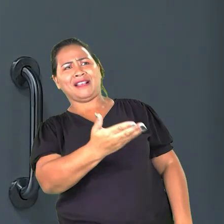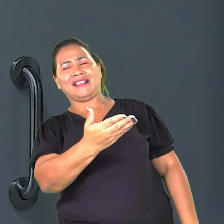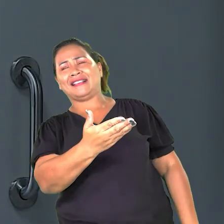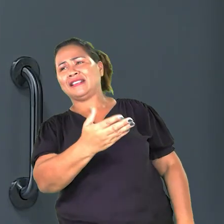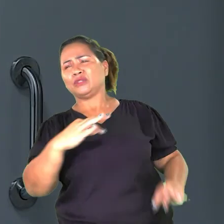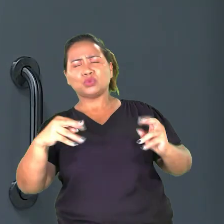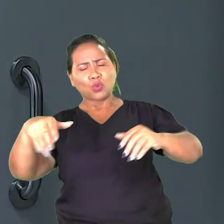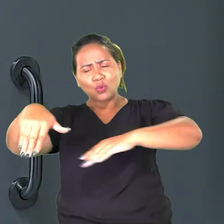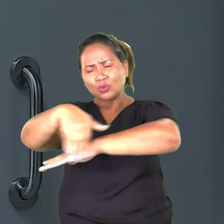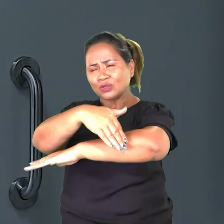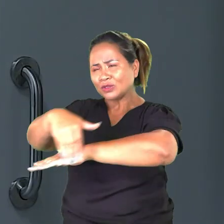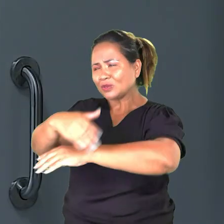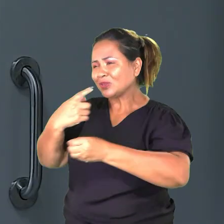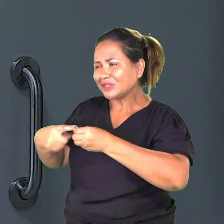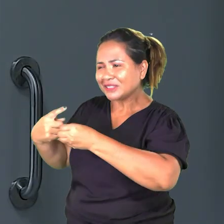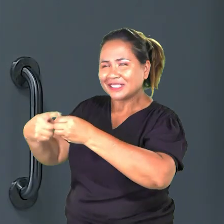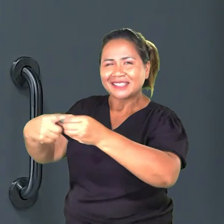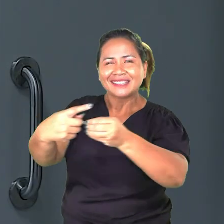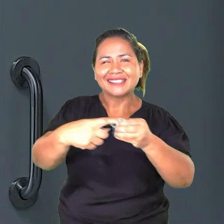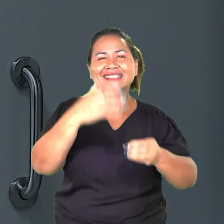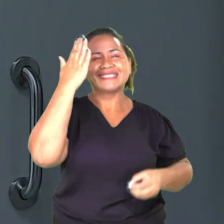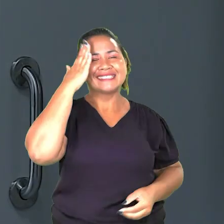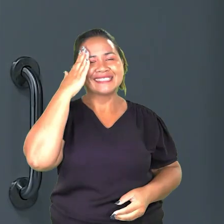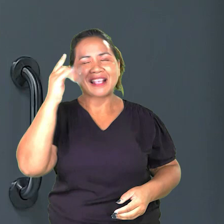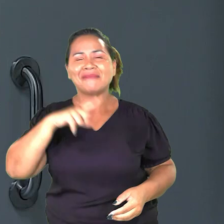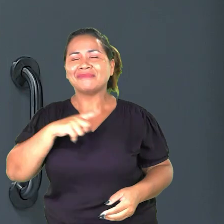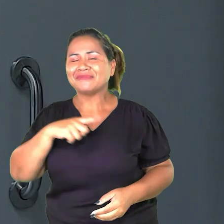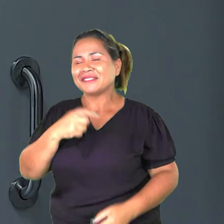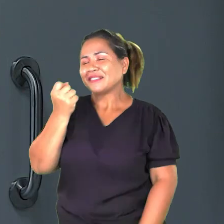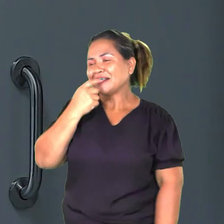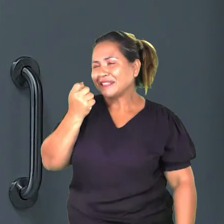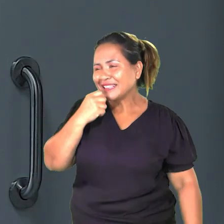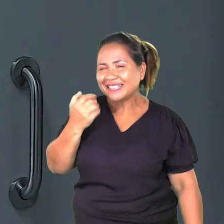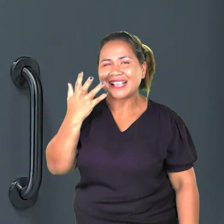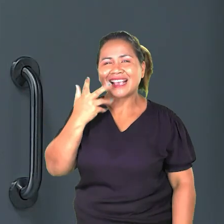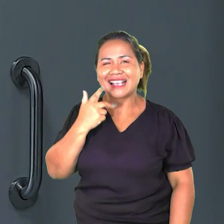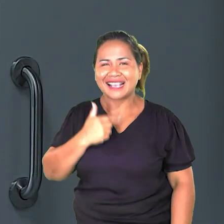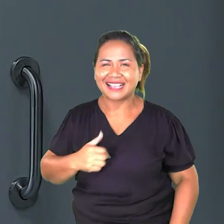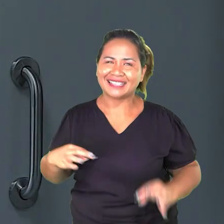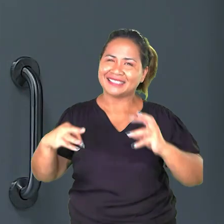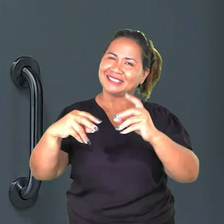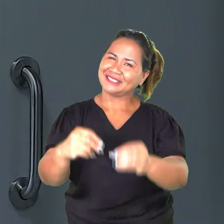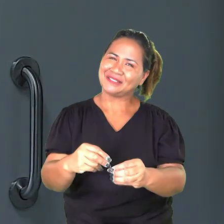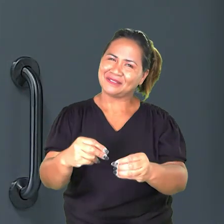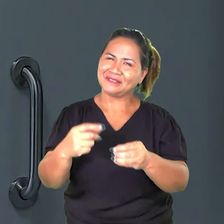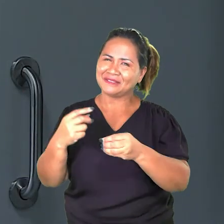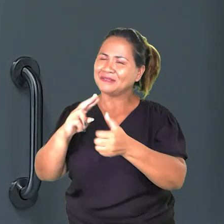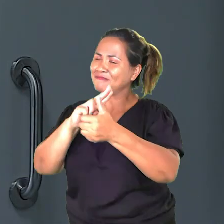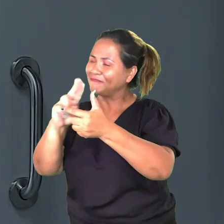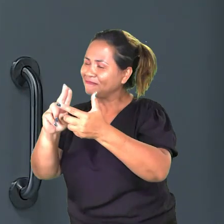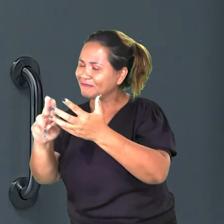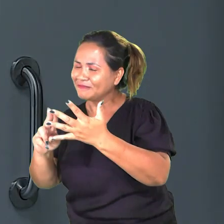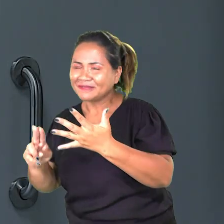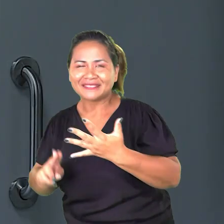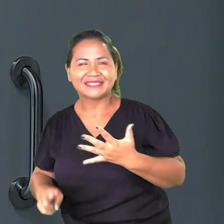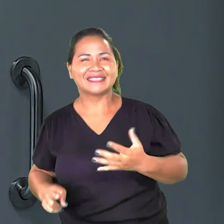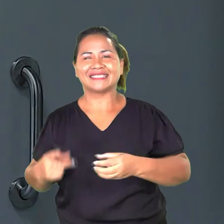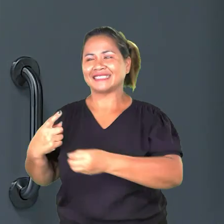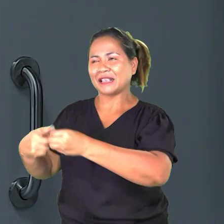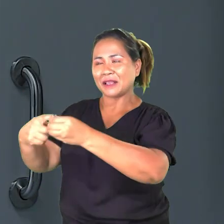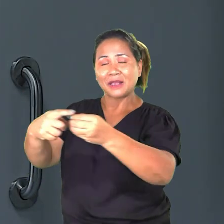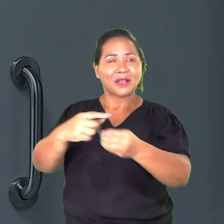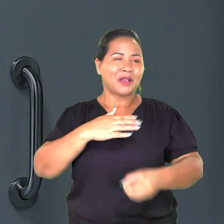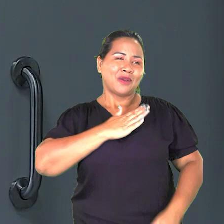Paulo, despertai aqueles que morreram em beleza. Bronzes da Sé, de São Bento,